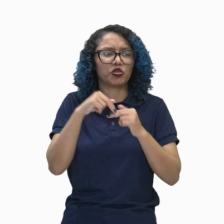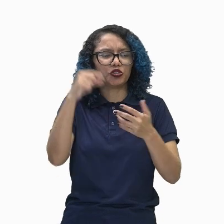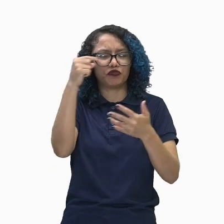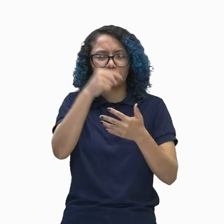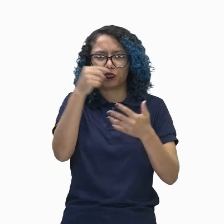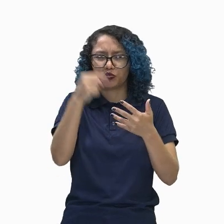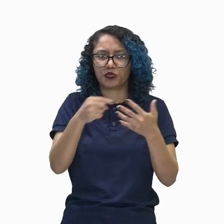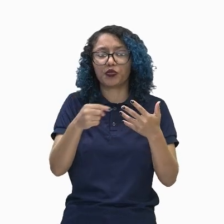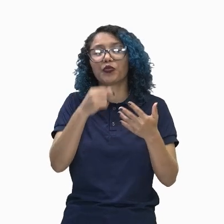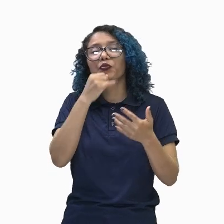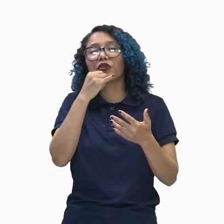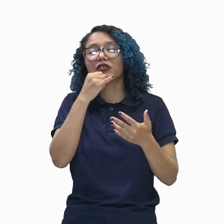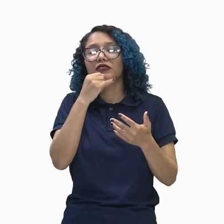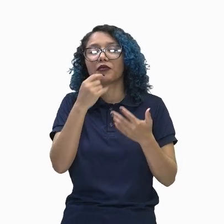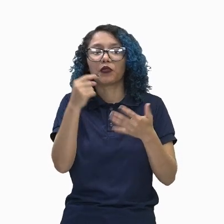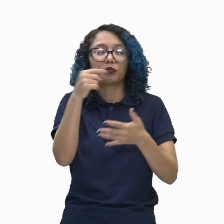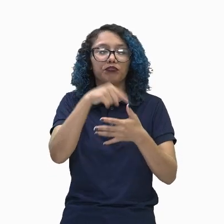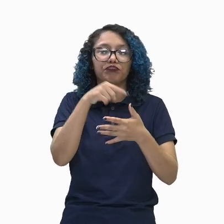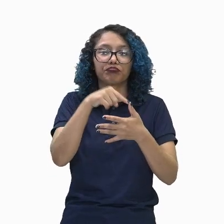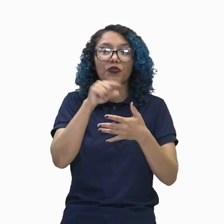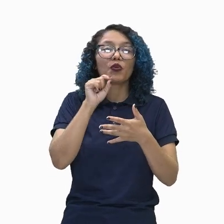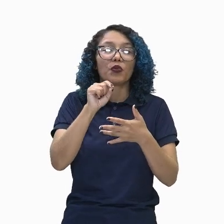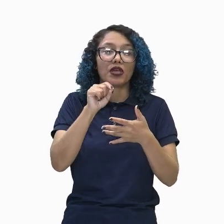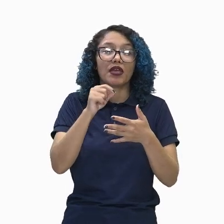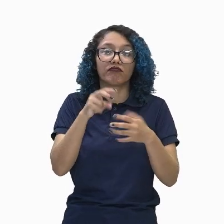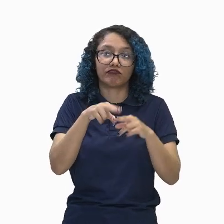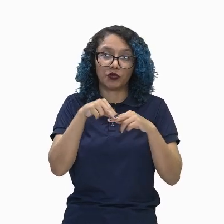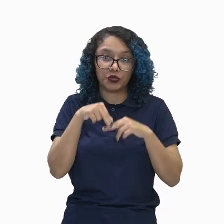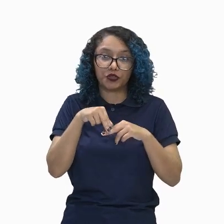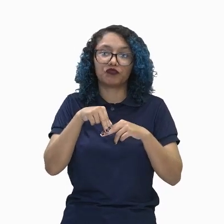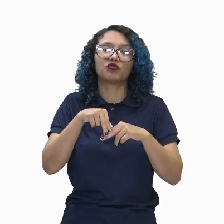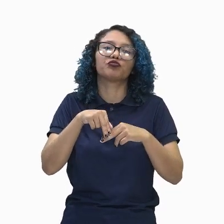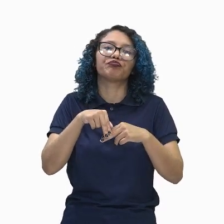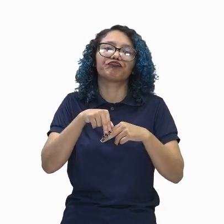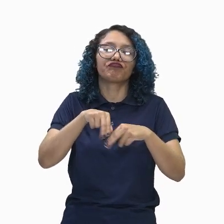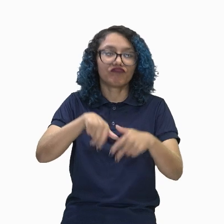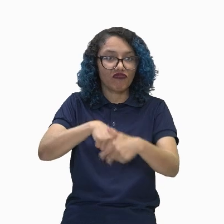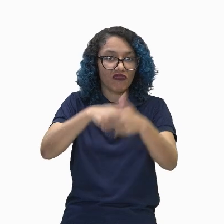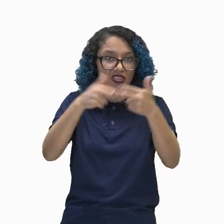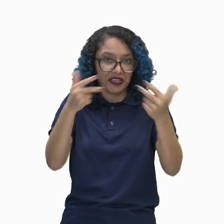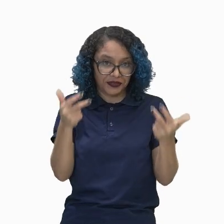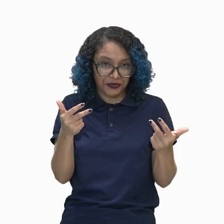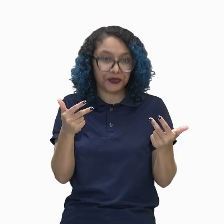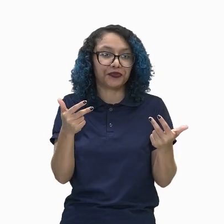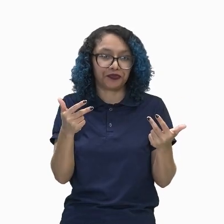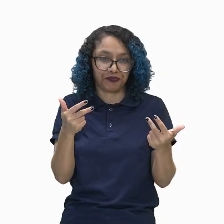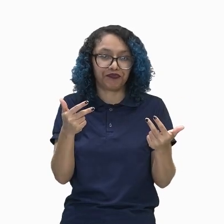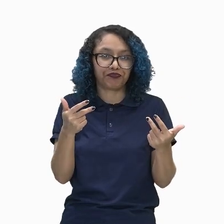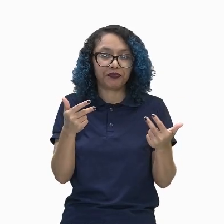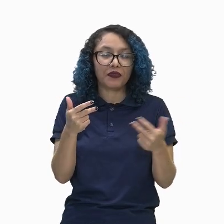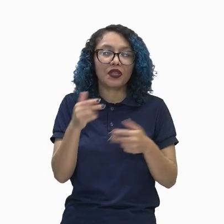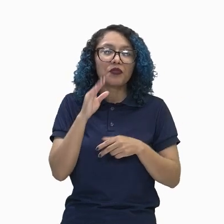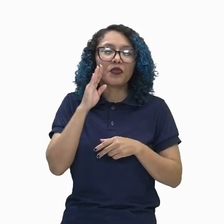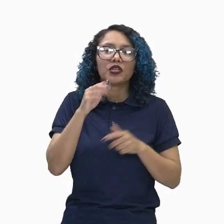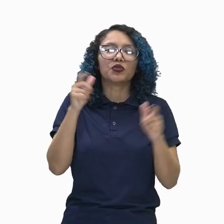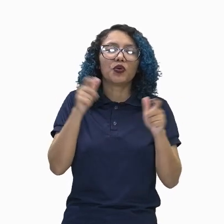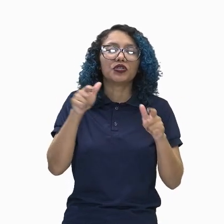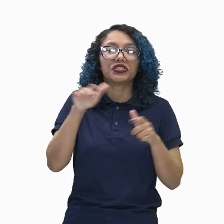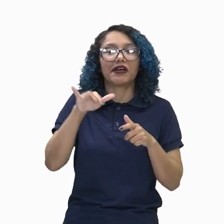Um deles motivos étnicos, né, que pega muito ali, principalmente no